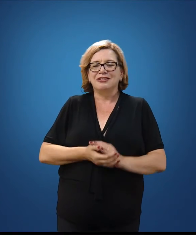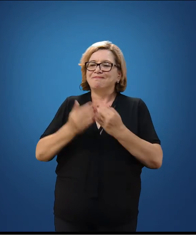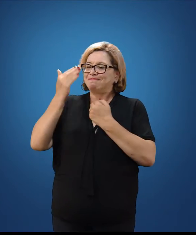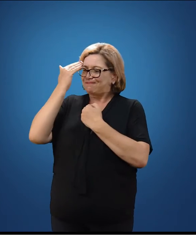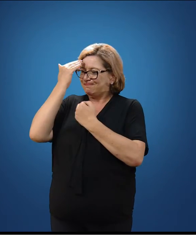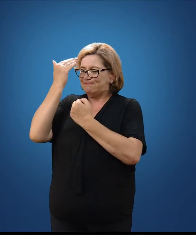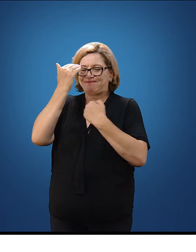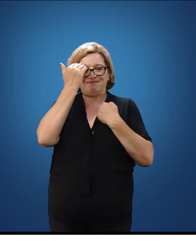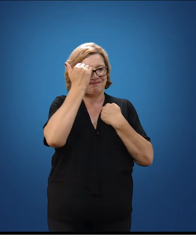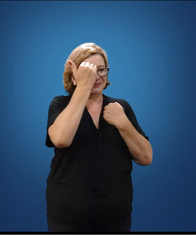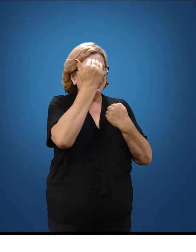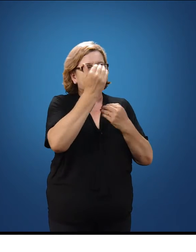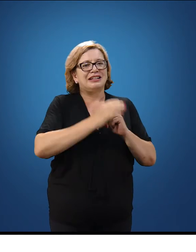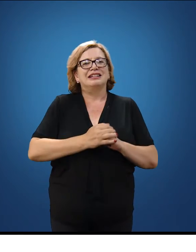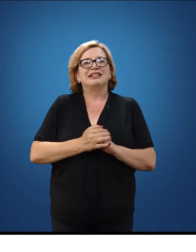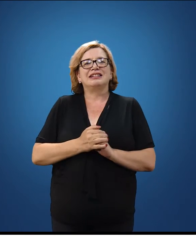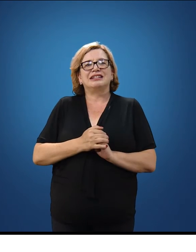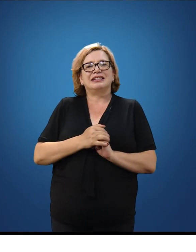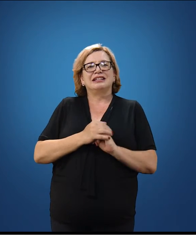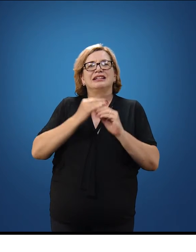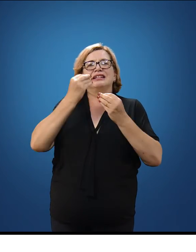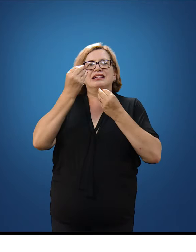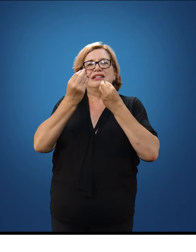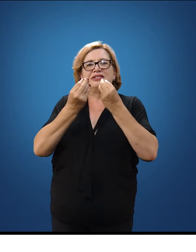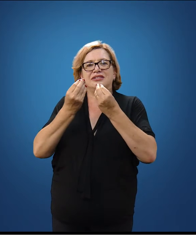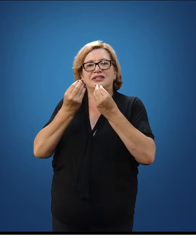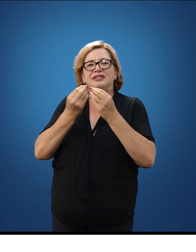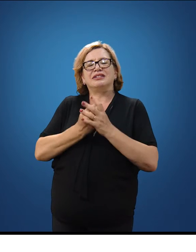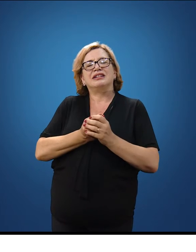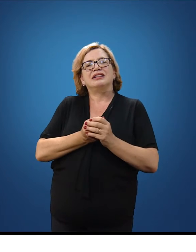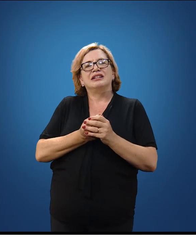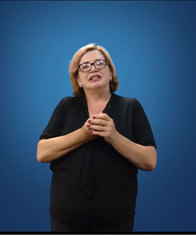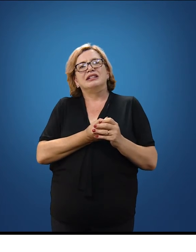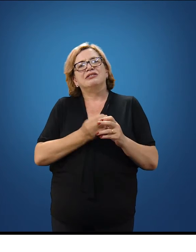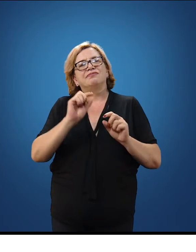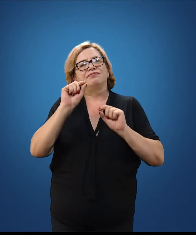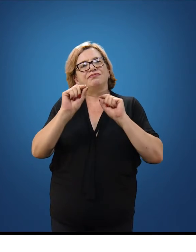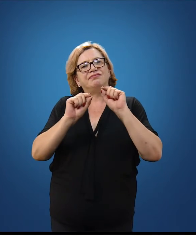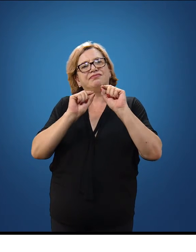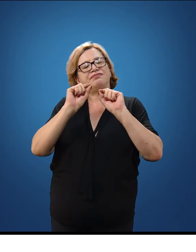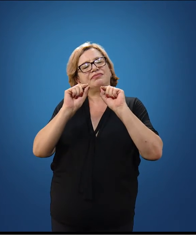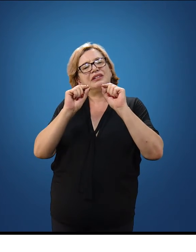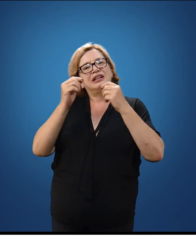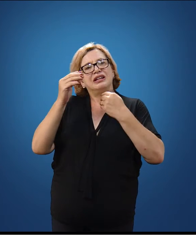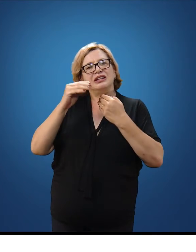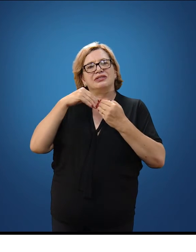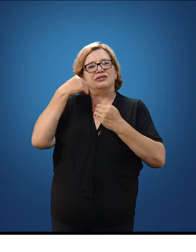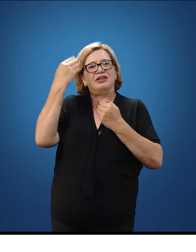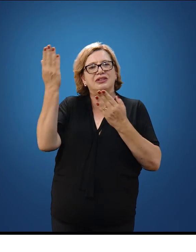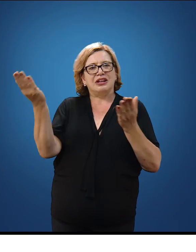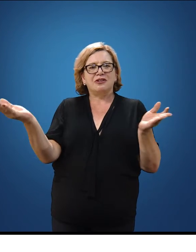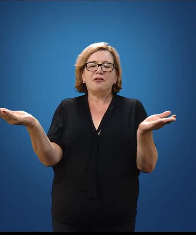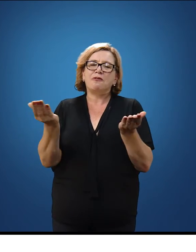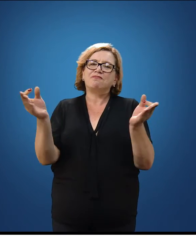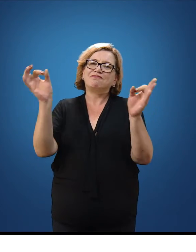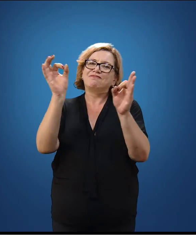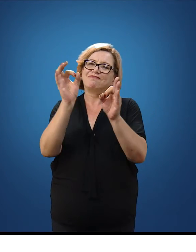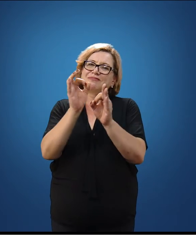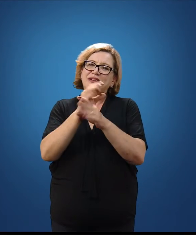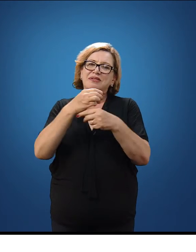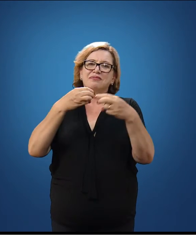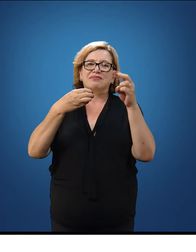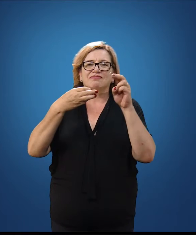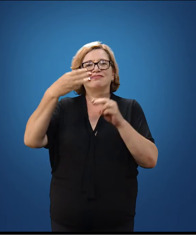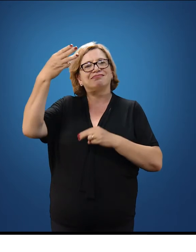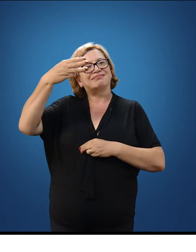sua contribuição, professora Irene Raquel Garcia, muito obrigado, professora Maria Cristina Jeremias. Então, com isso, nós encerramos esse nosso